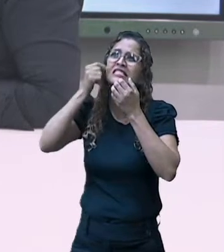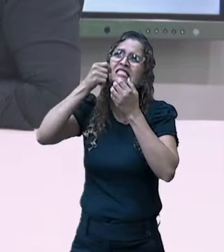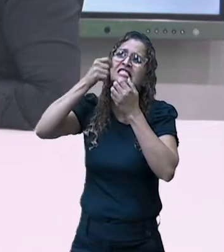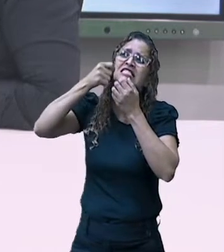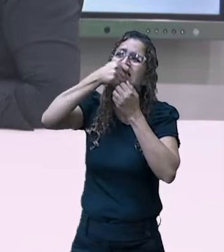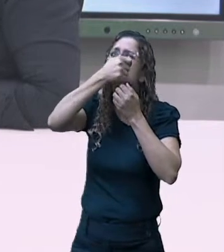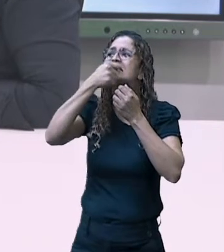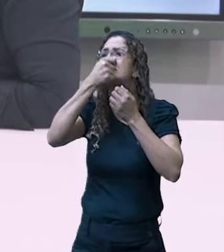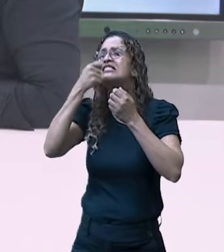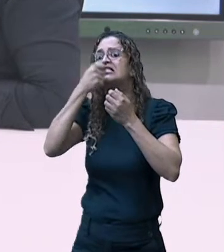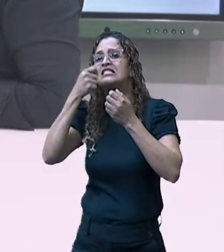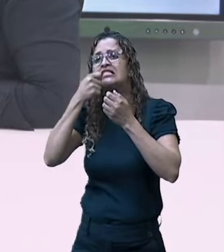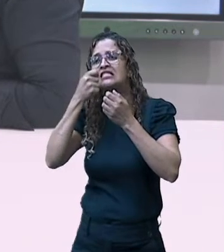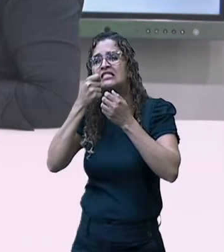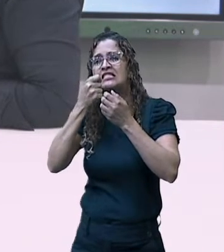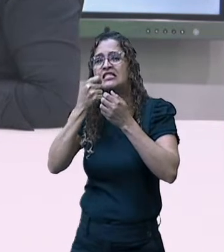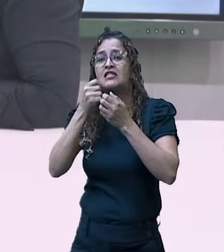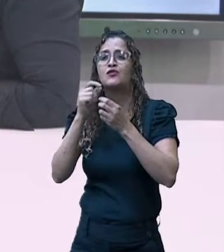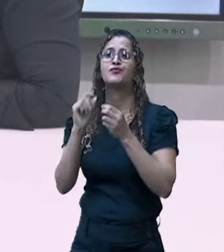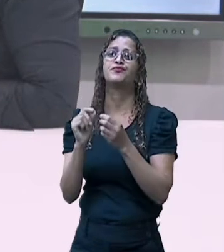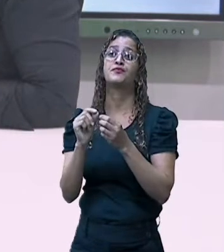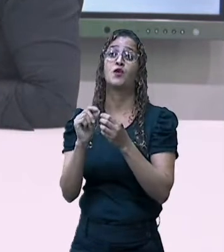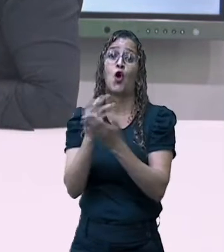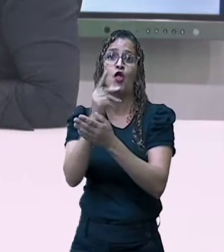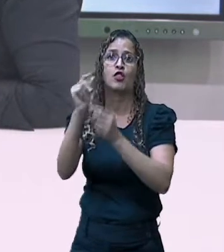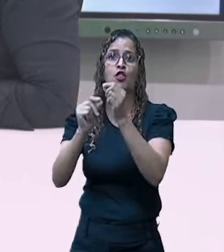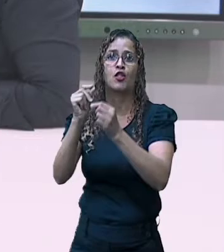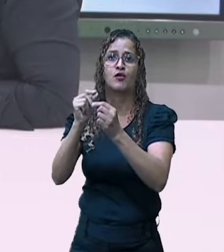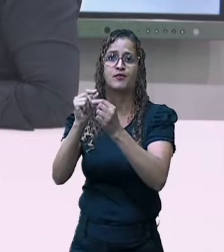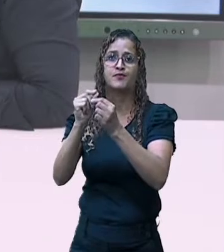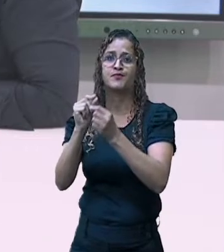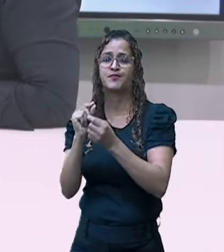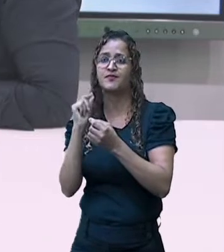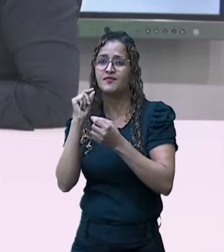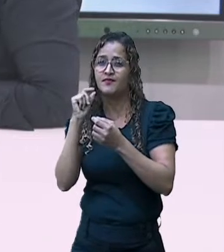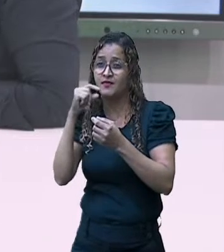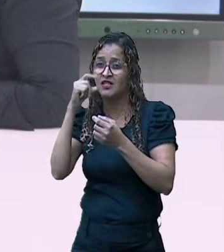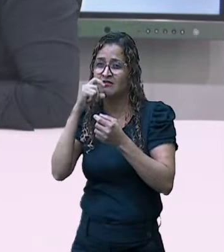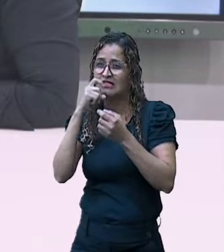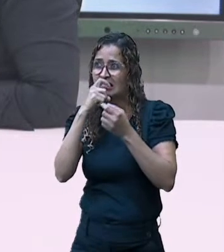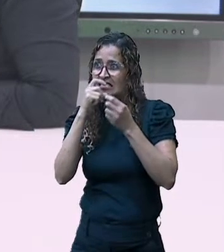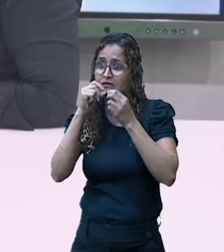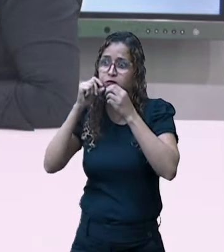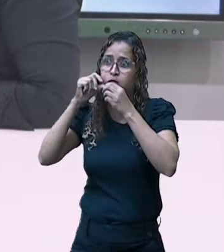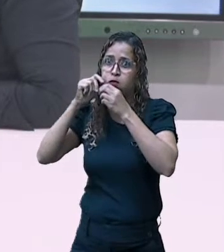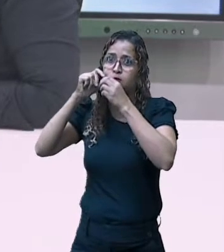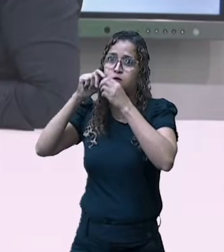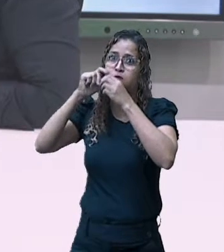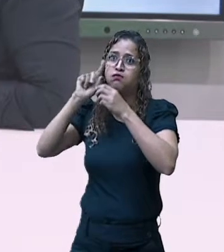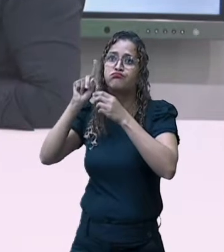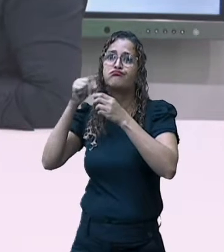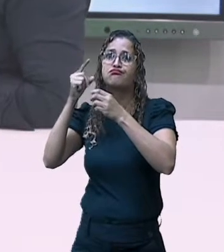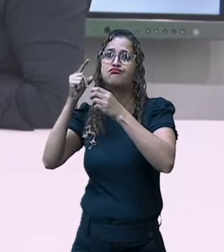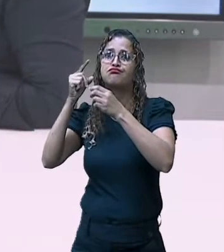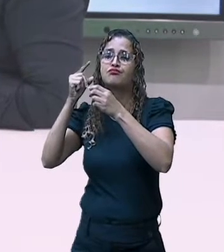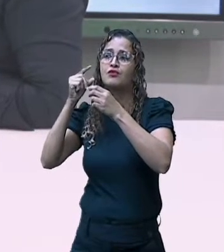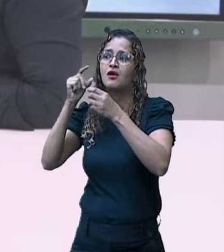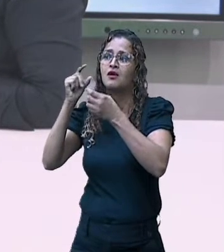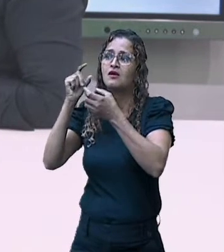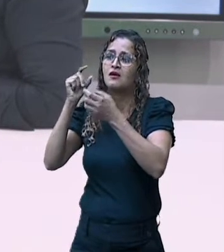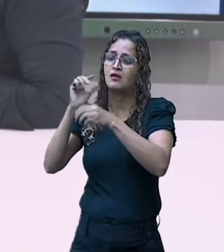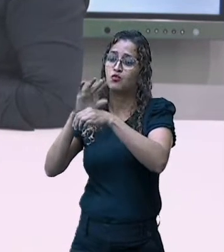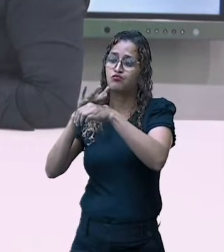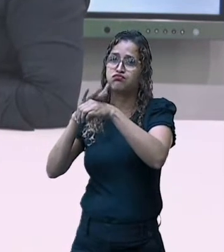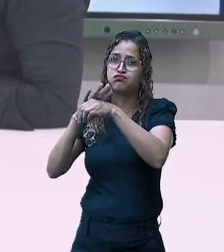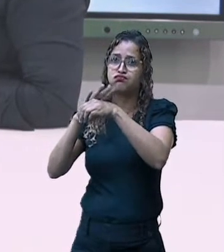higiene correta, essa bactéria vai crescer e vai promover a cárie dentária. E a cárie, ela não começa com um